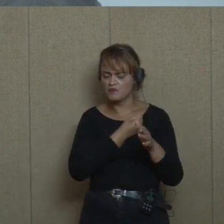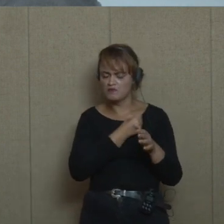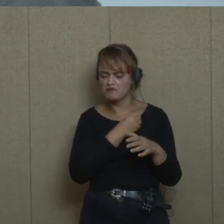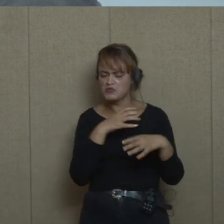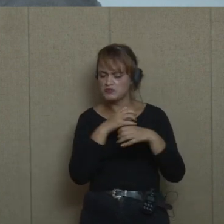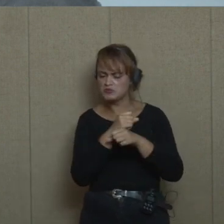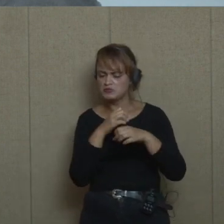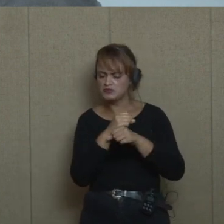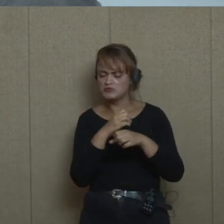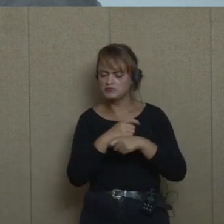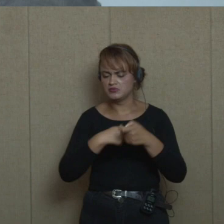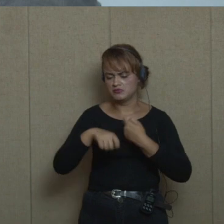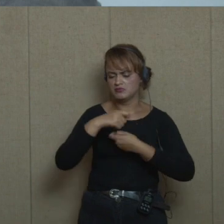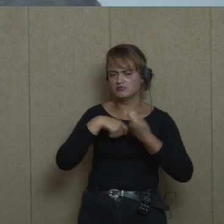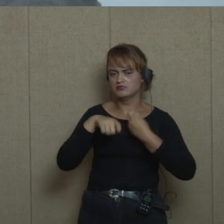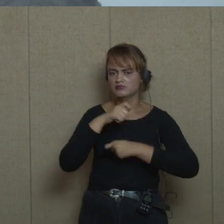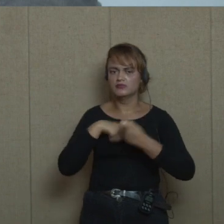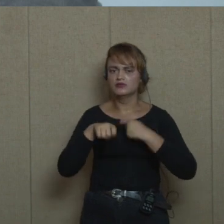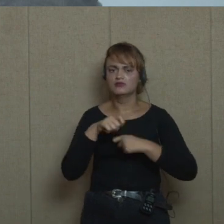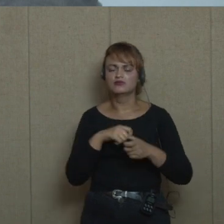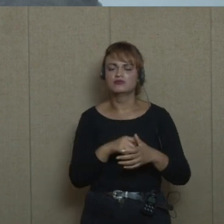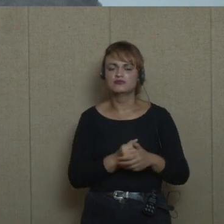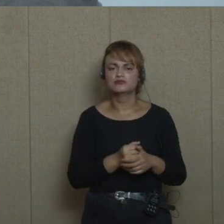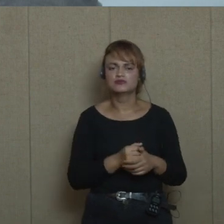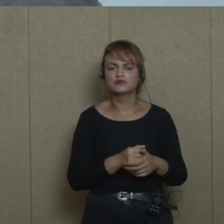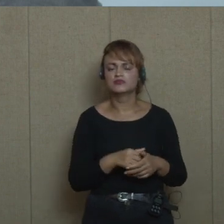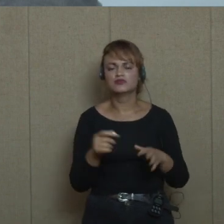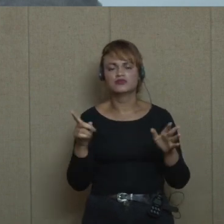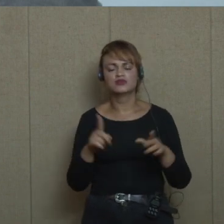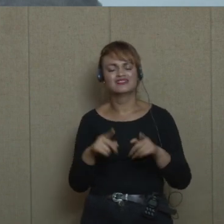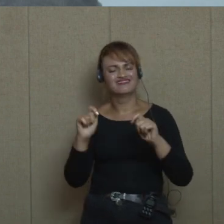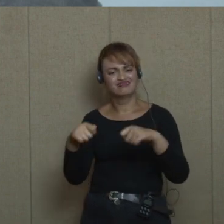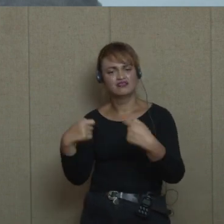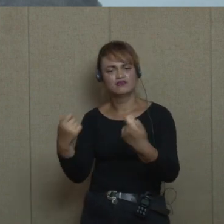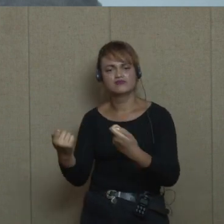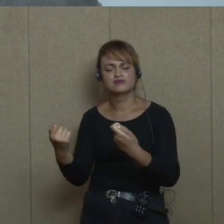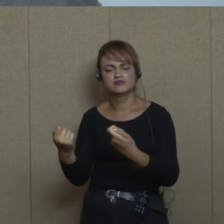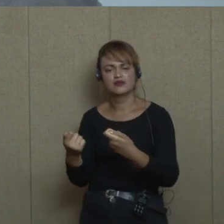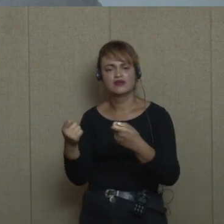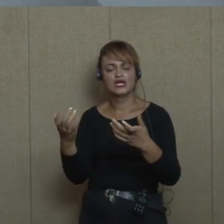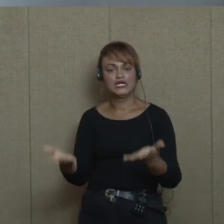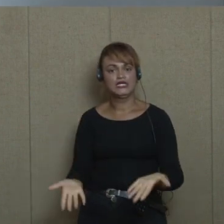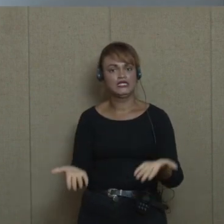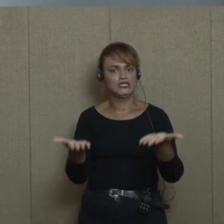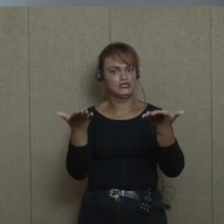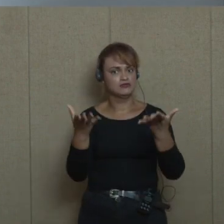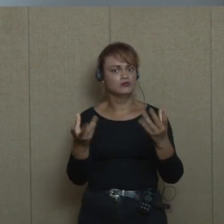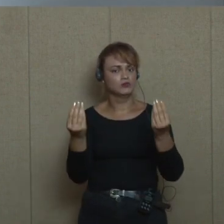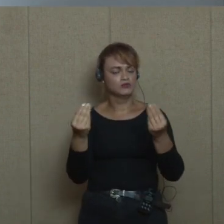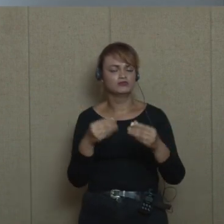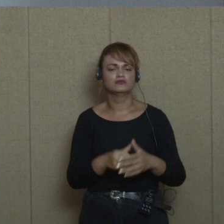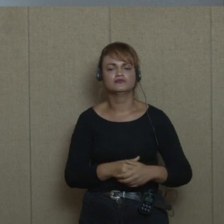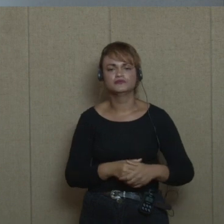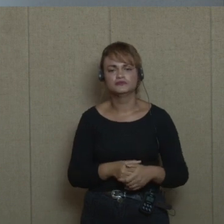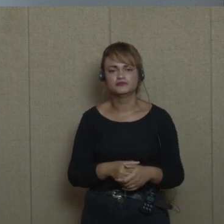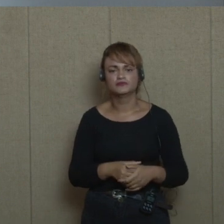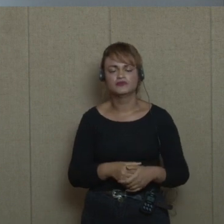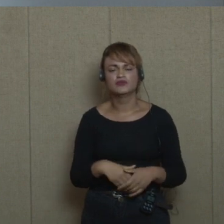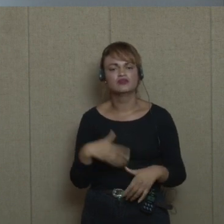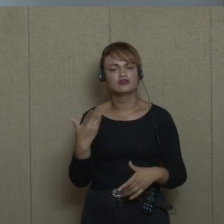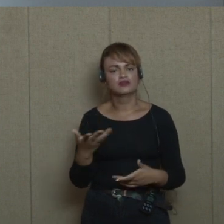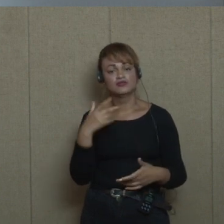o orçamento da defesa cresceu consideravelmente. Isso